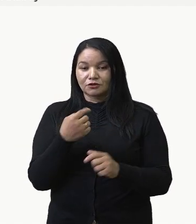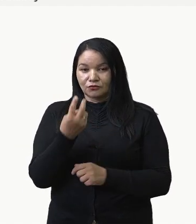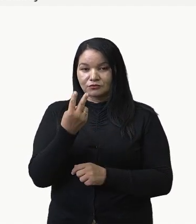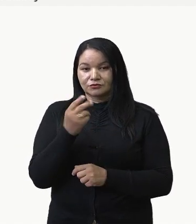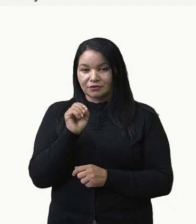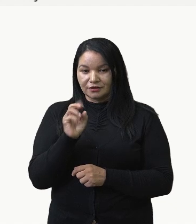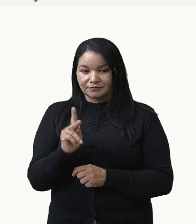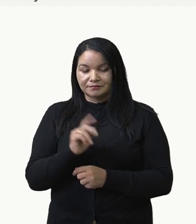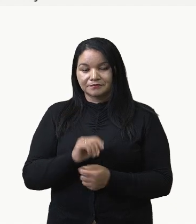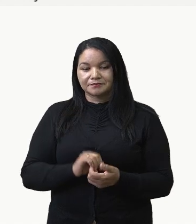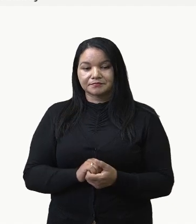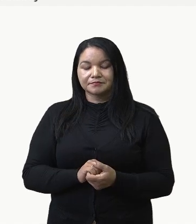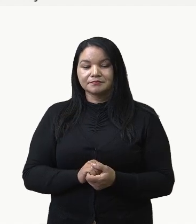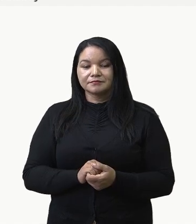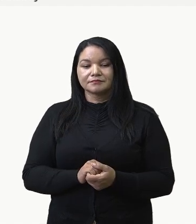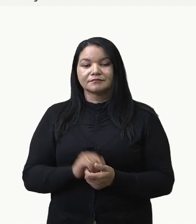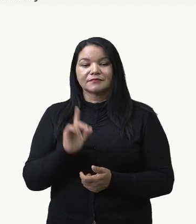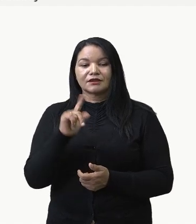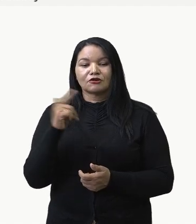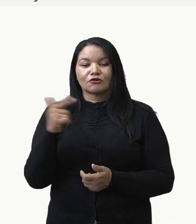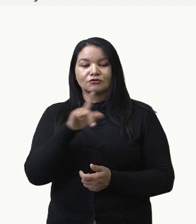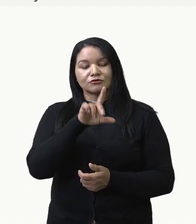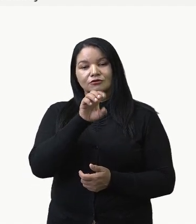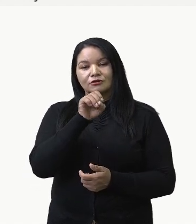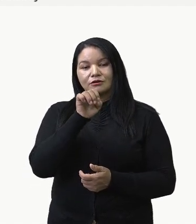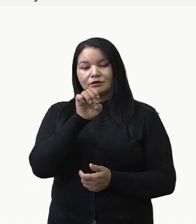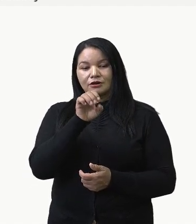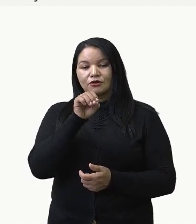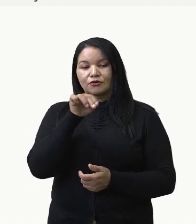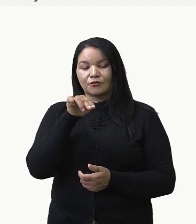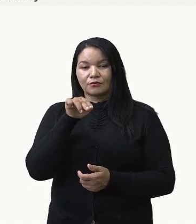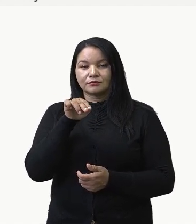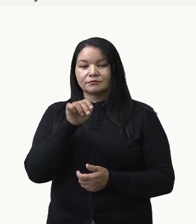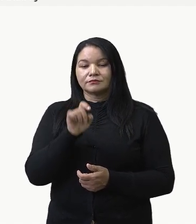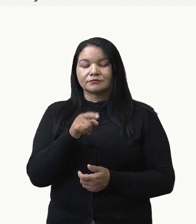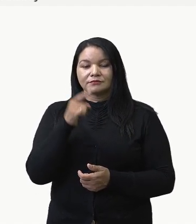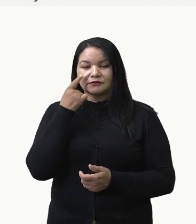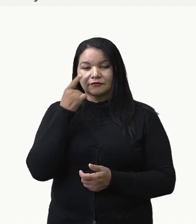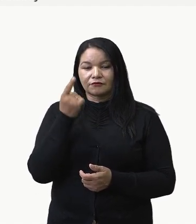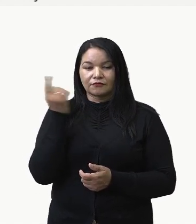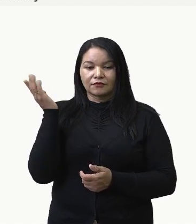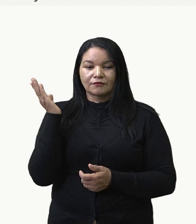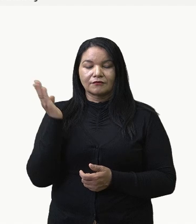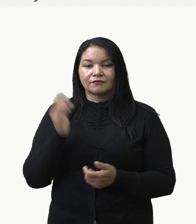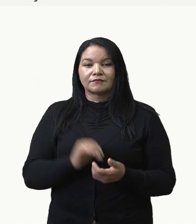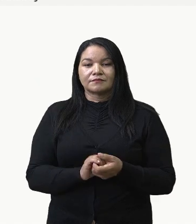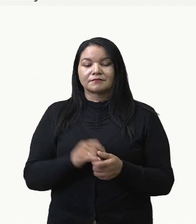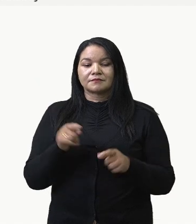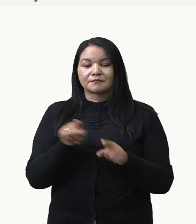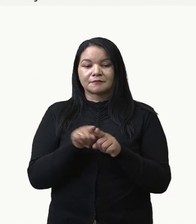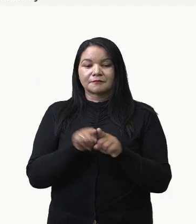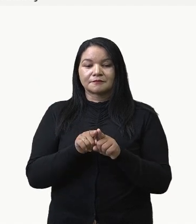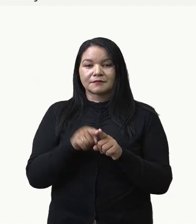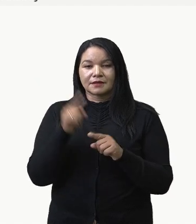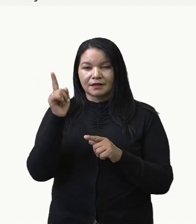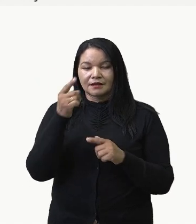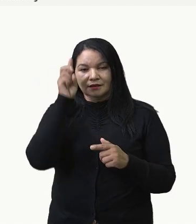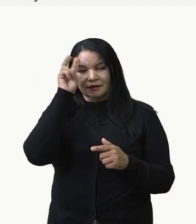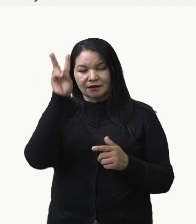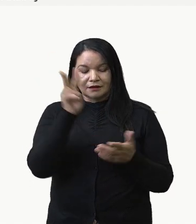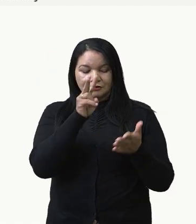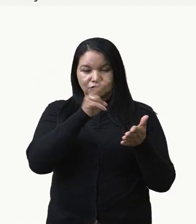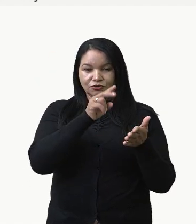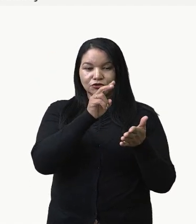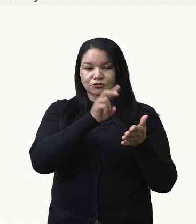apareceu lá na frase né que los Leones e cocodrilos adoram um churrasquinho de